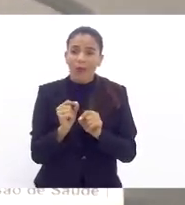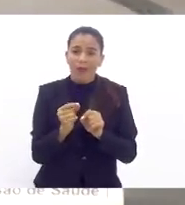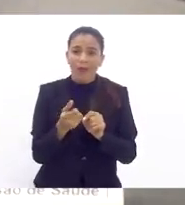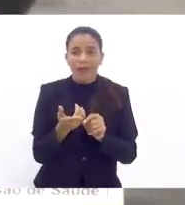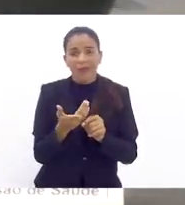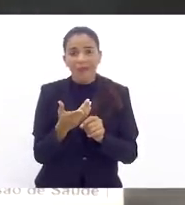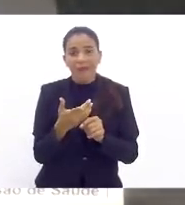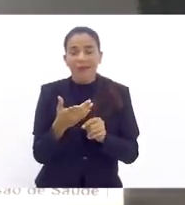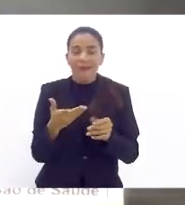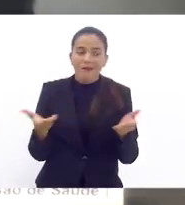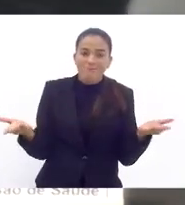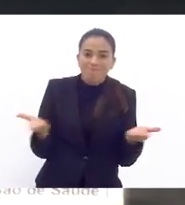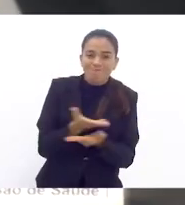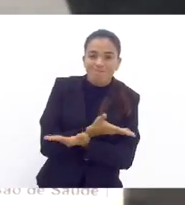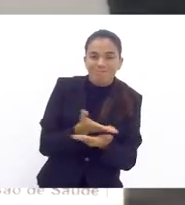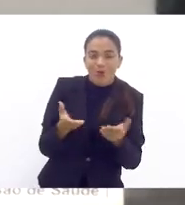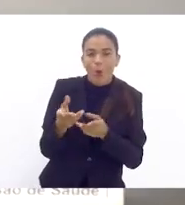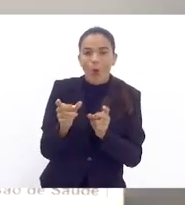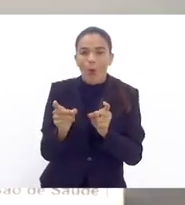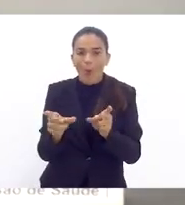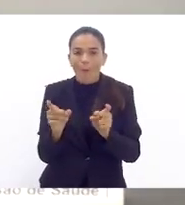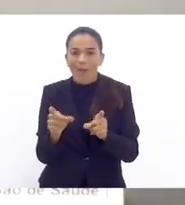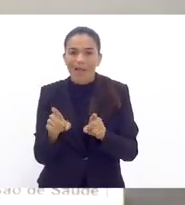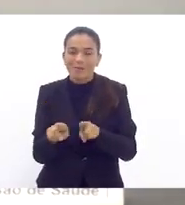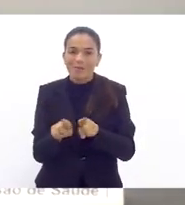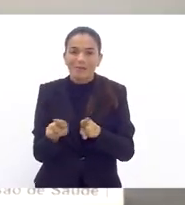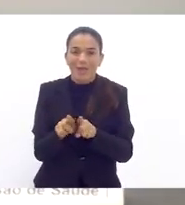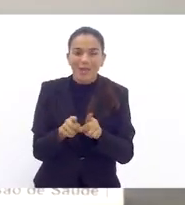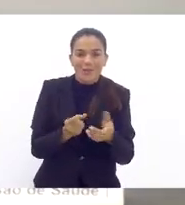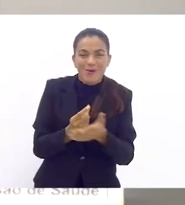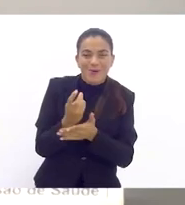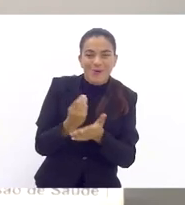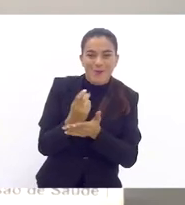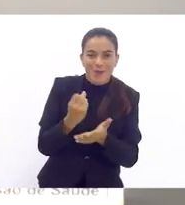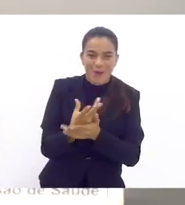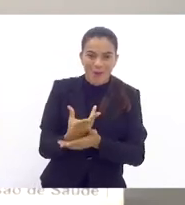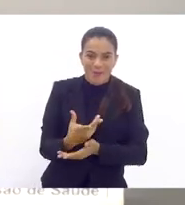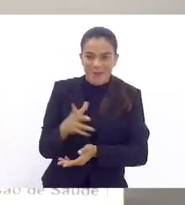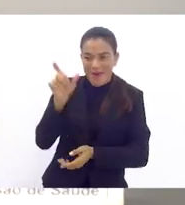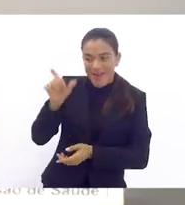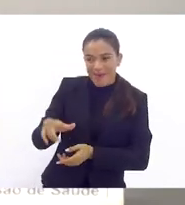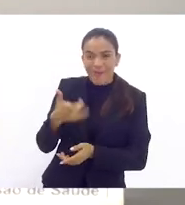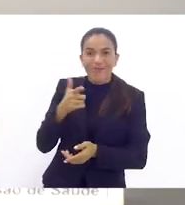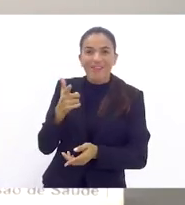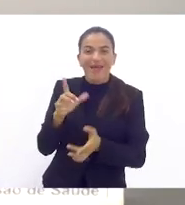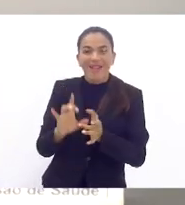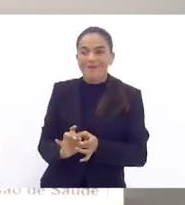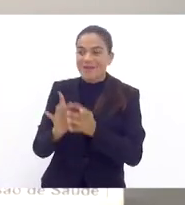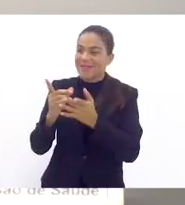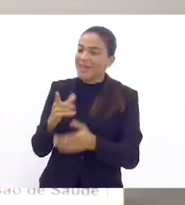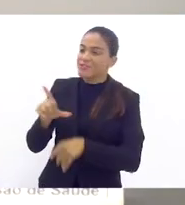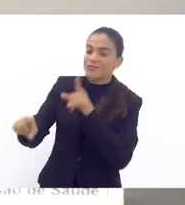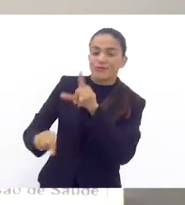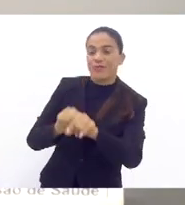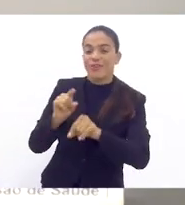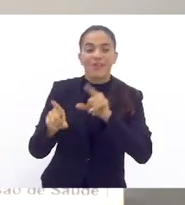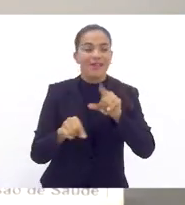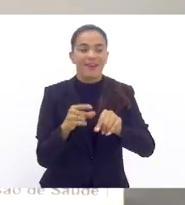atingindo as relações do comércio e do consumo, a livre iniciativa. Né? Então, isso eu gostaria de